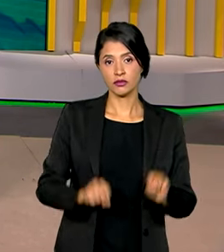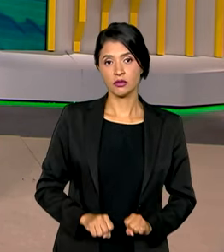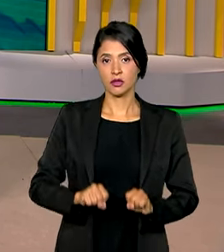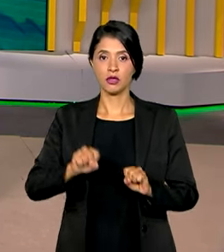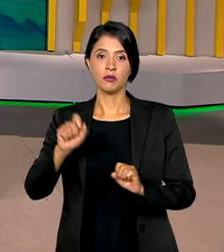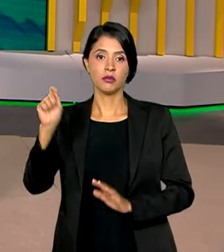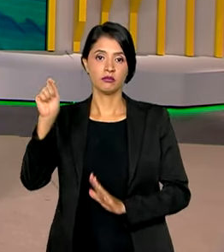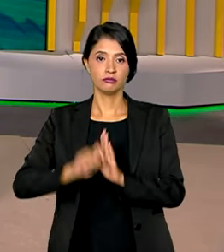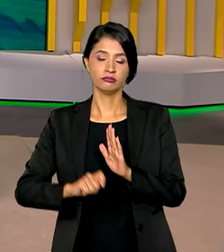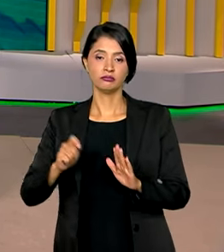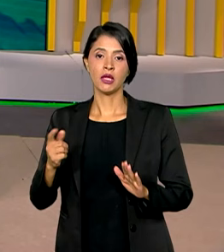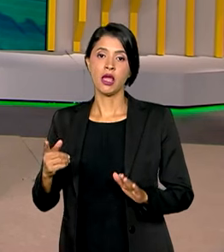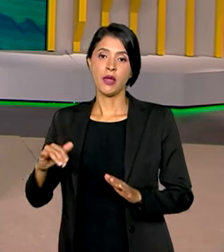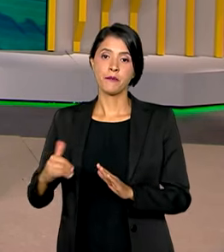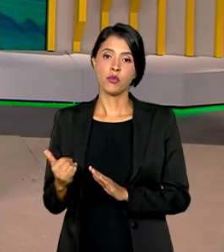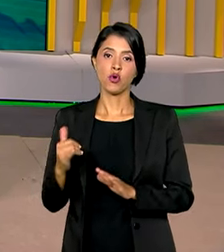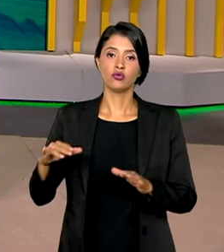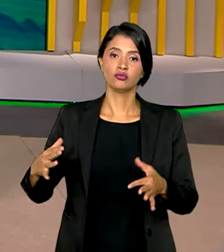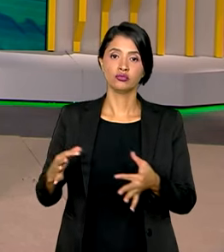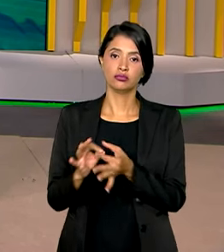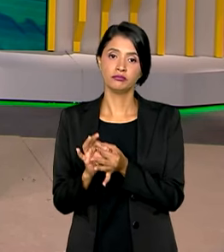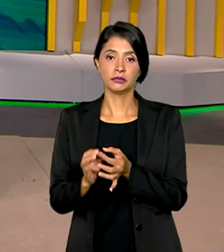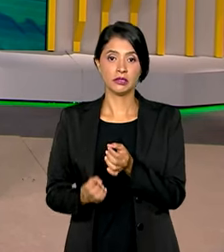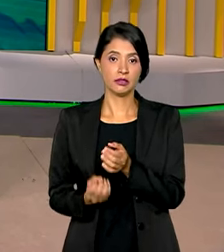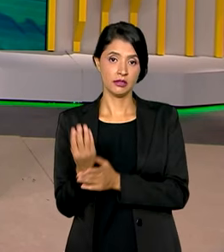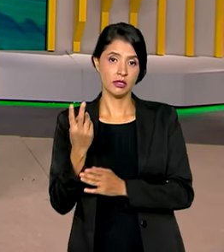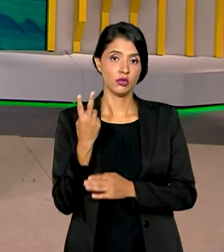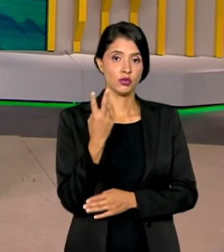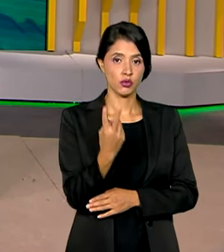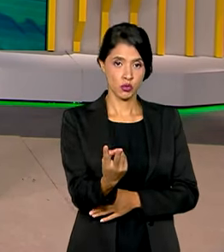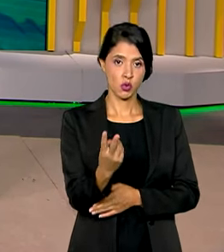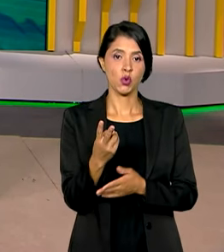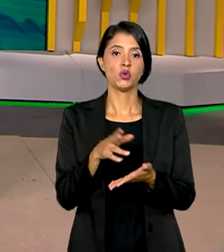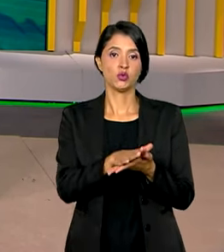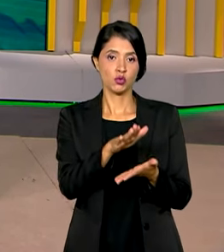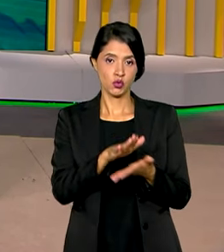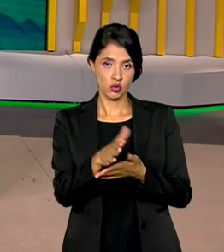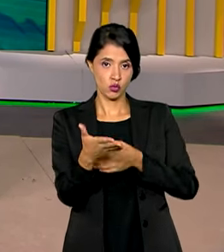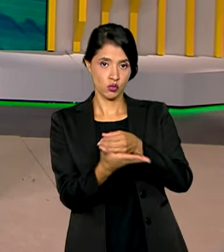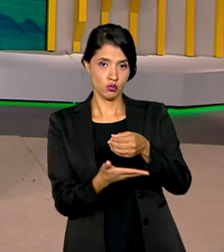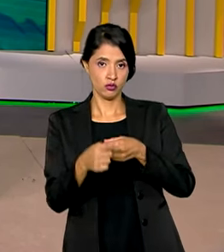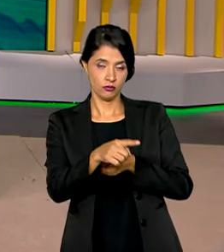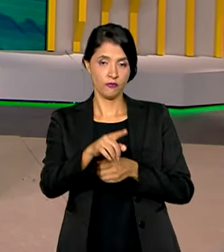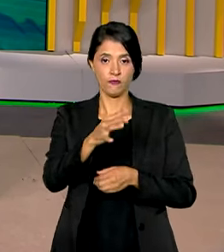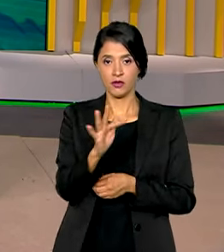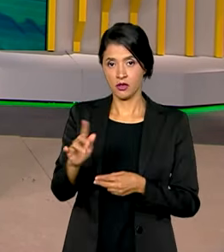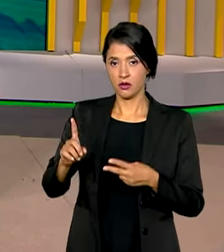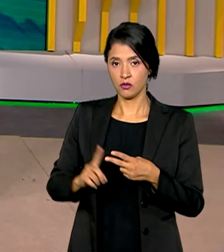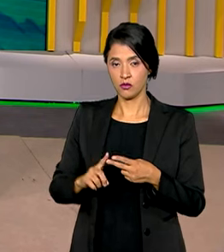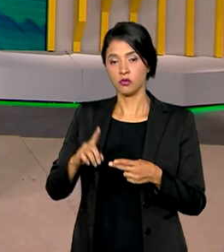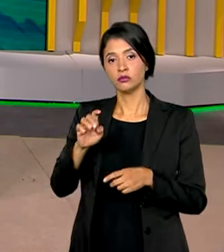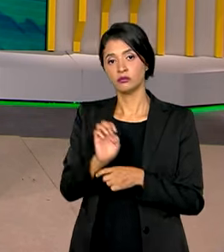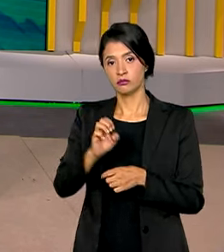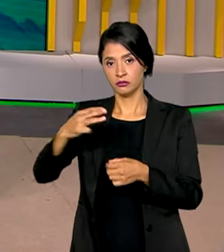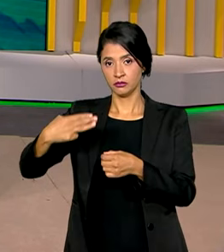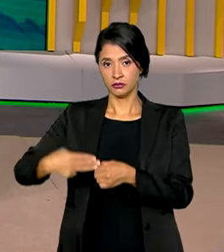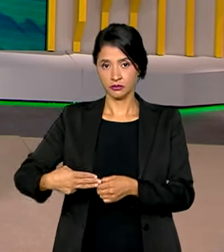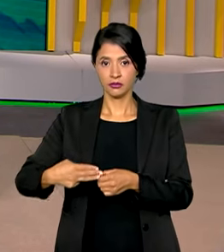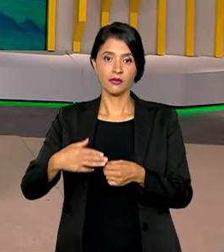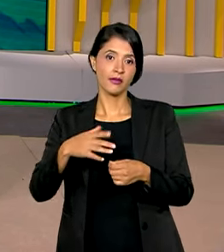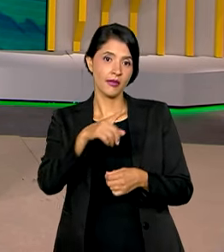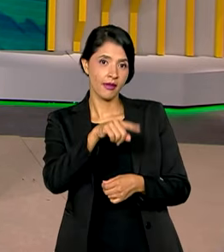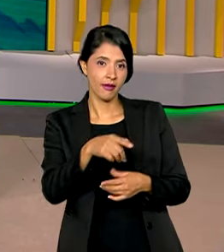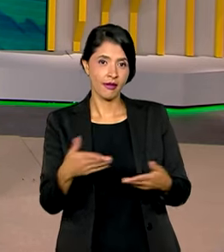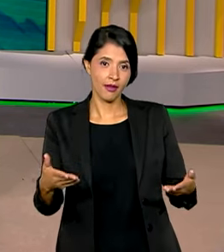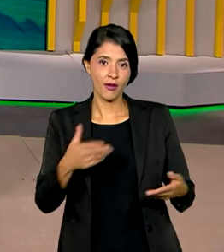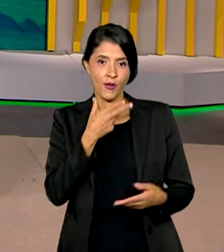tributário unifica impostos, cria dois impostos sobre o consumo, um federal e o outro estadual e municipal. É,